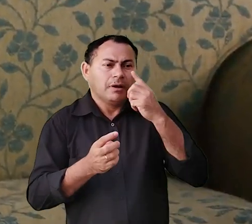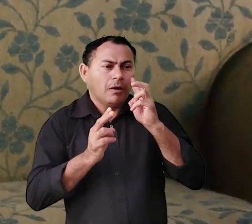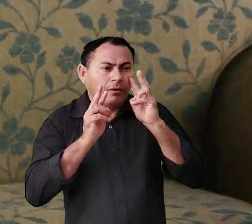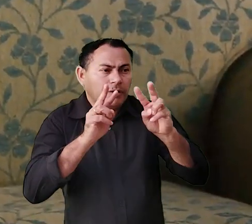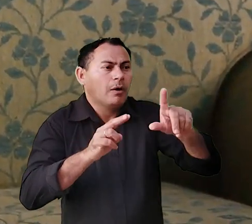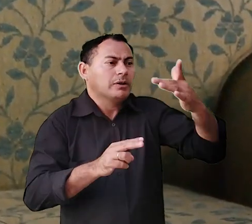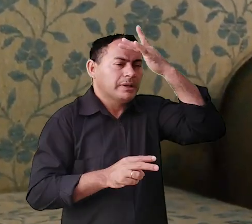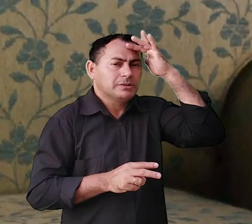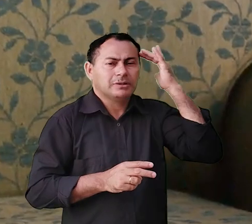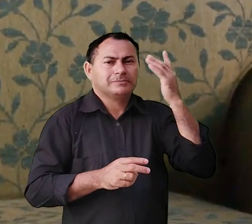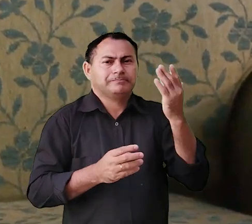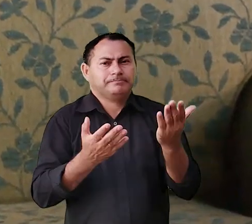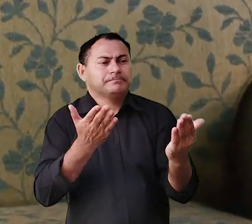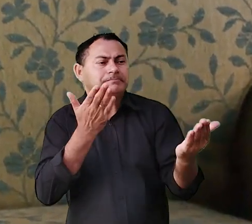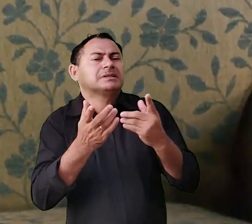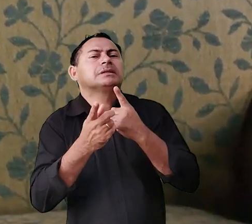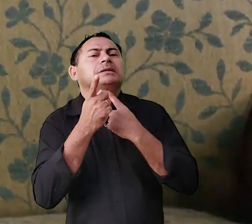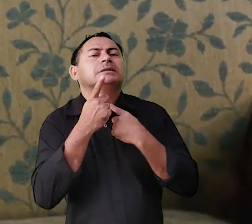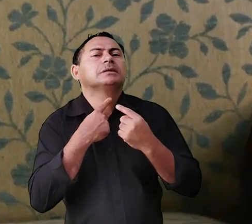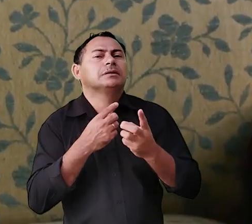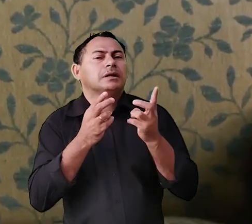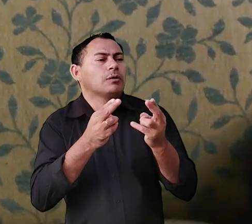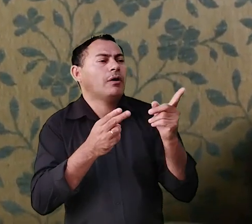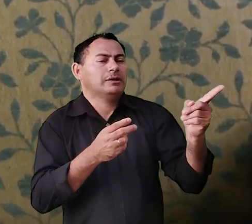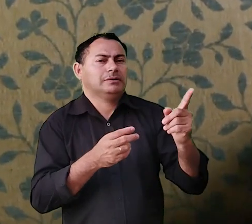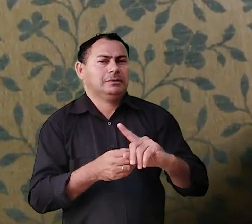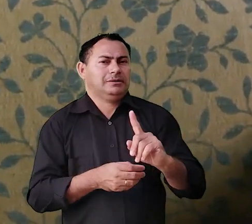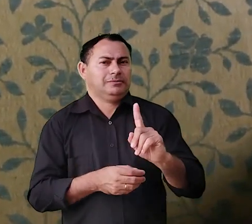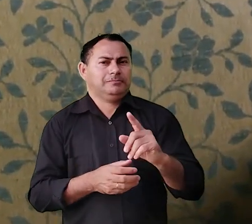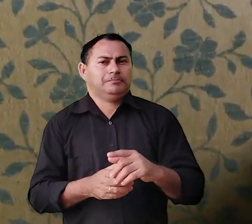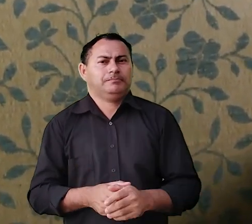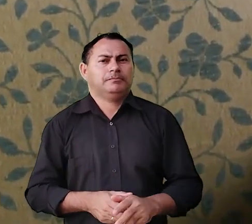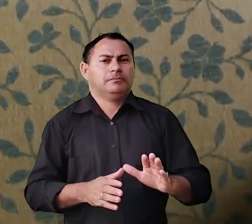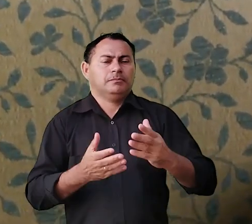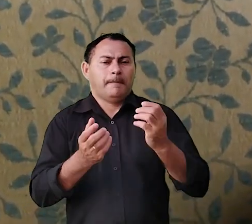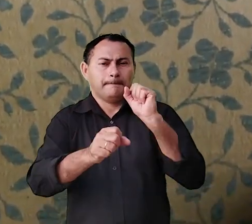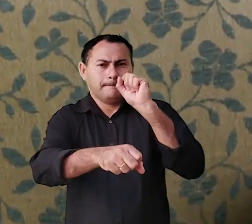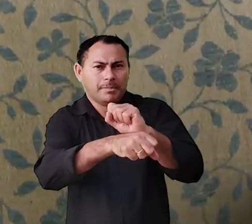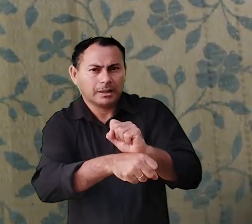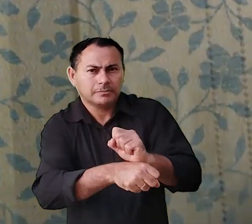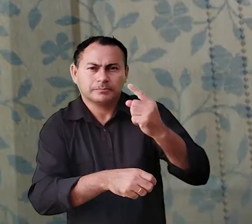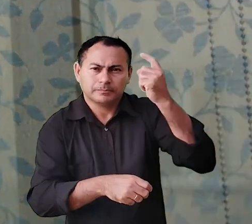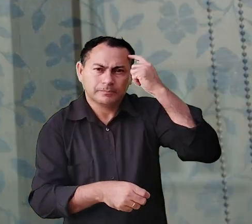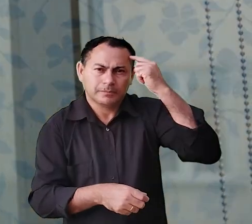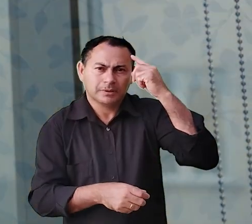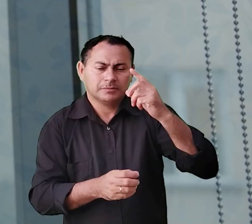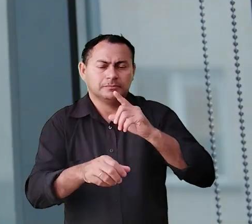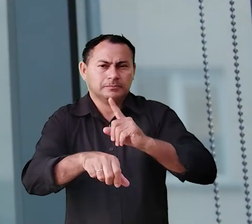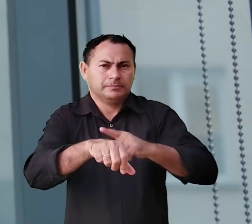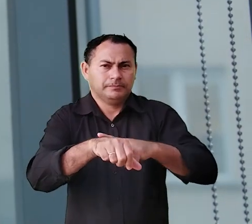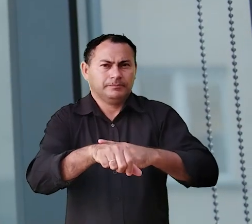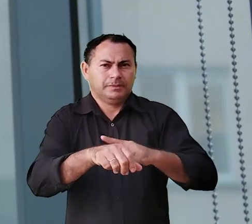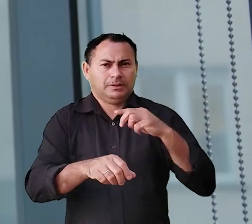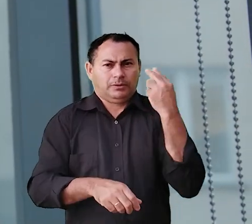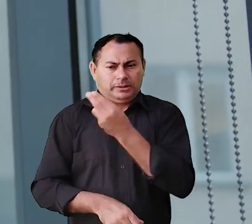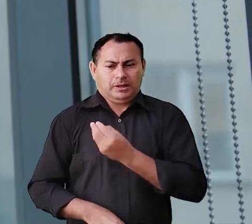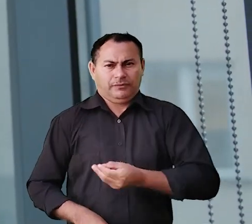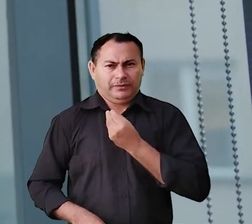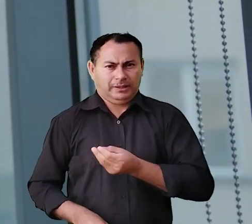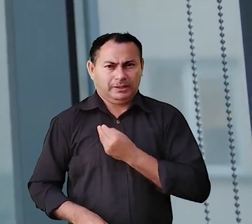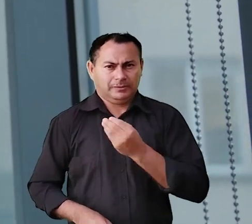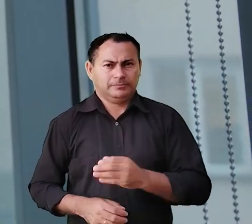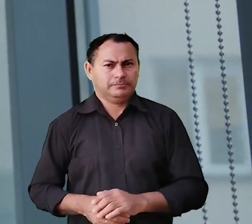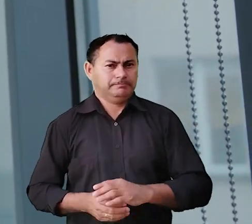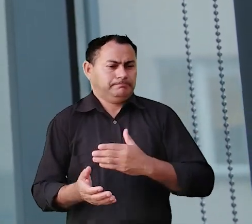ao invés de ficarmos olhando para os outros, desejando que fôssemos como eles. Quando paramos para pensar nas circunstâncias da